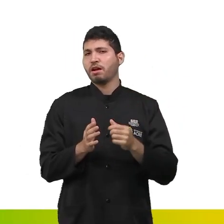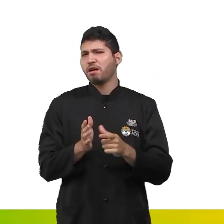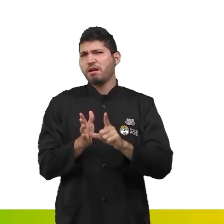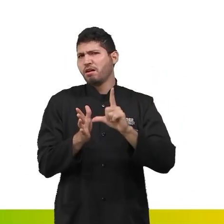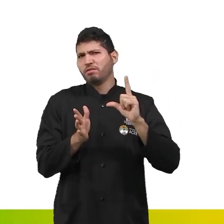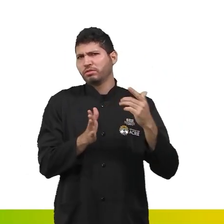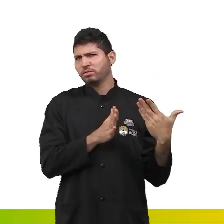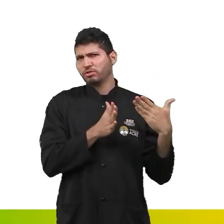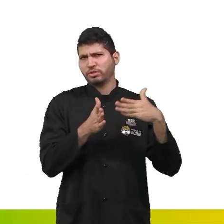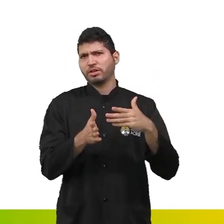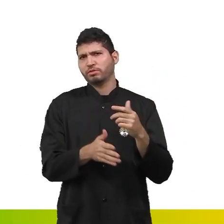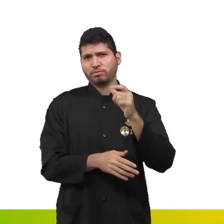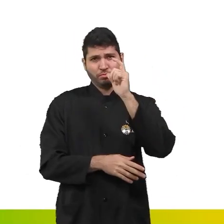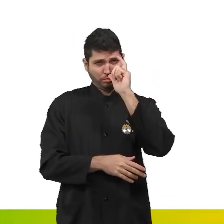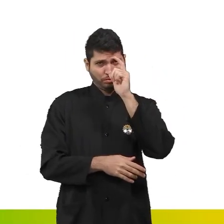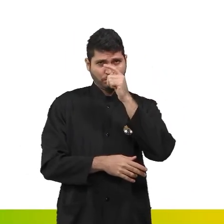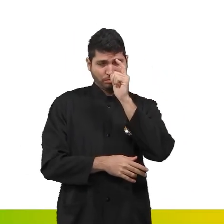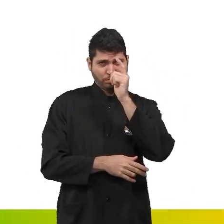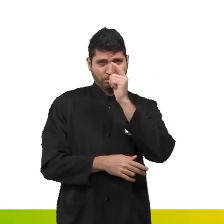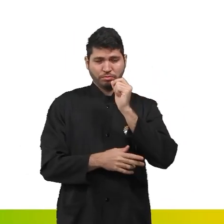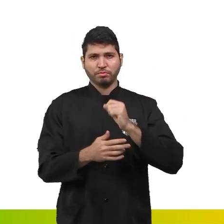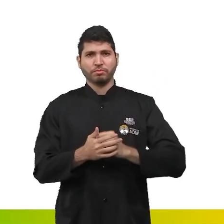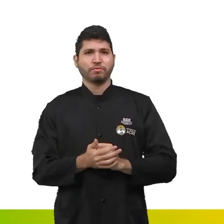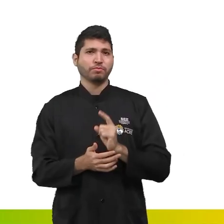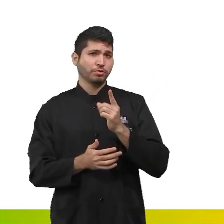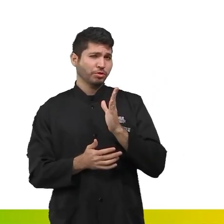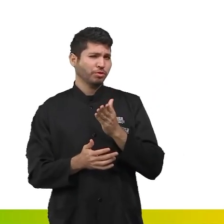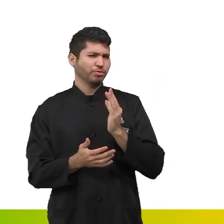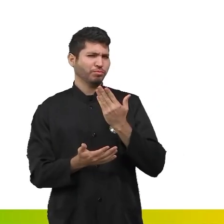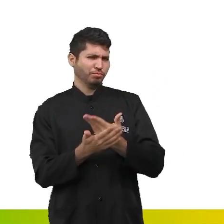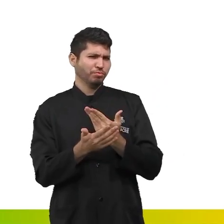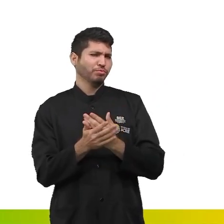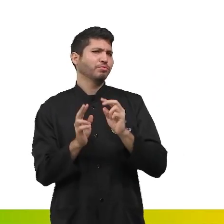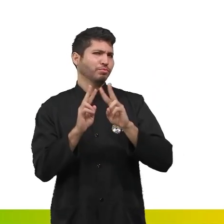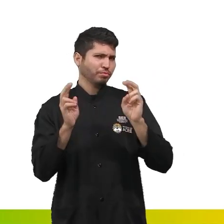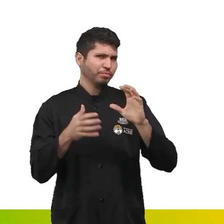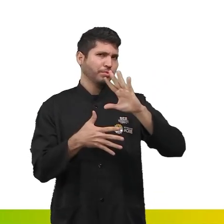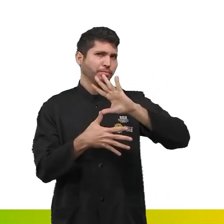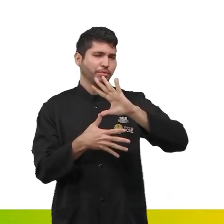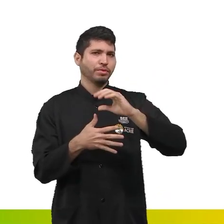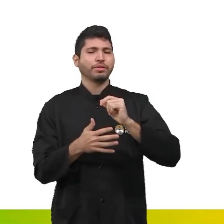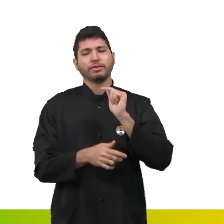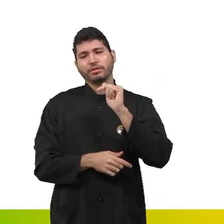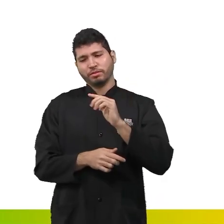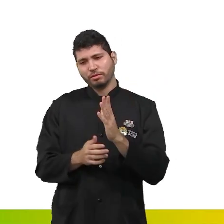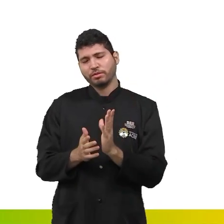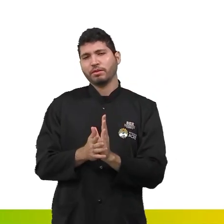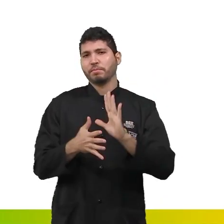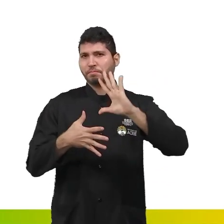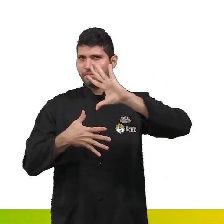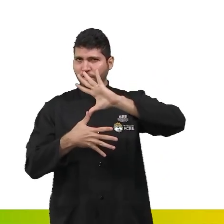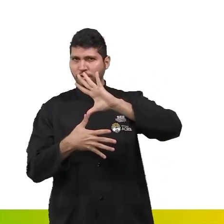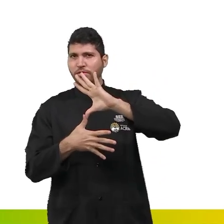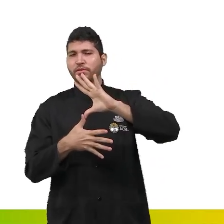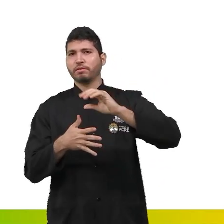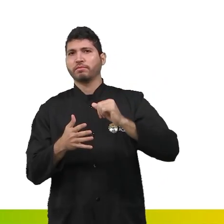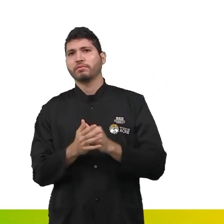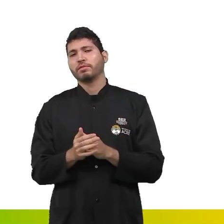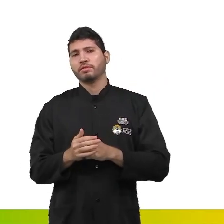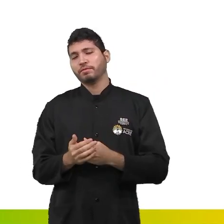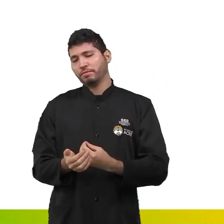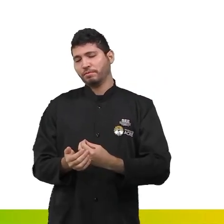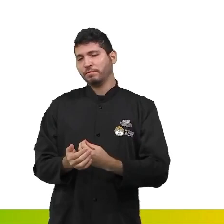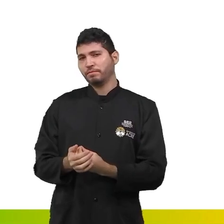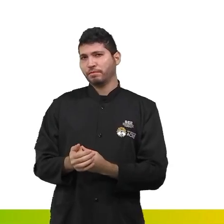à América. Você estudou isso já, né? E aí, pessoal, a América pré-colombiana, ela